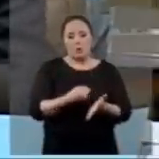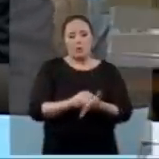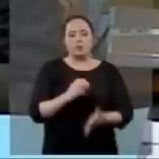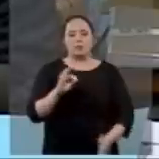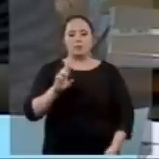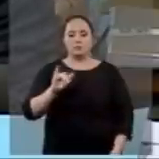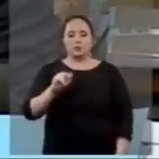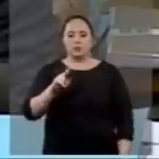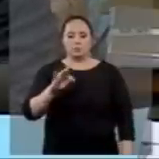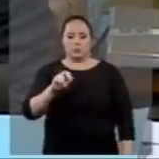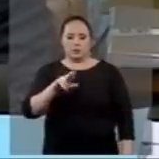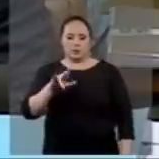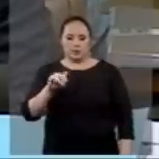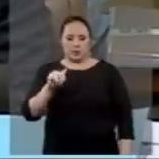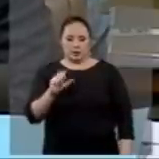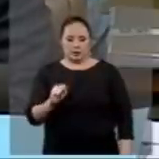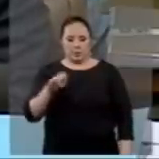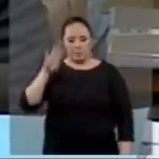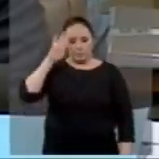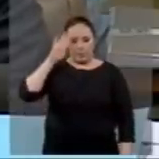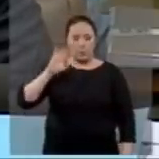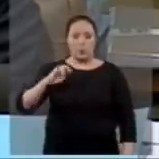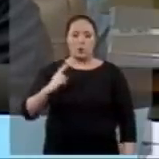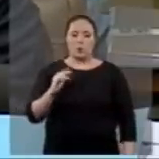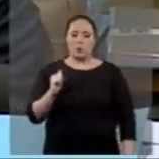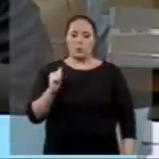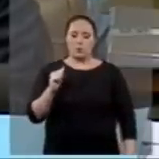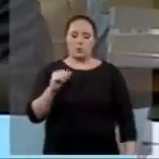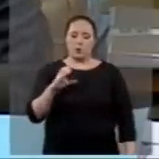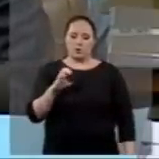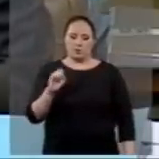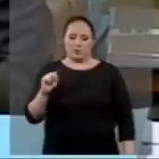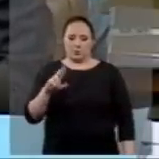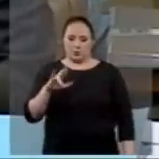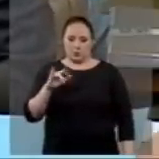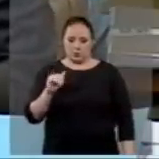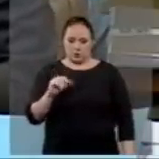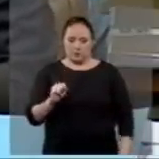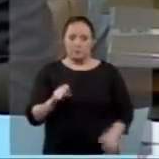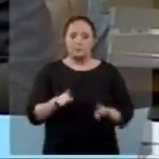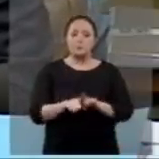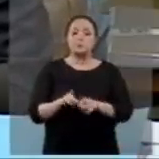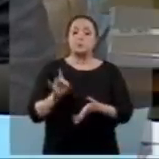tributárias, principais ou acessórias, e de cuja aplicação